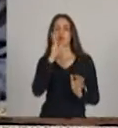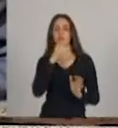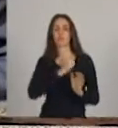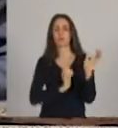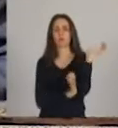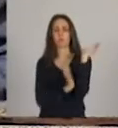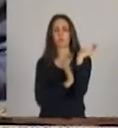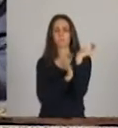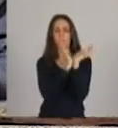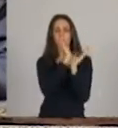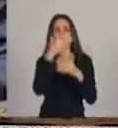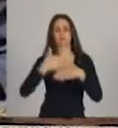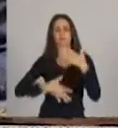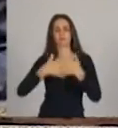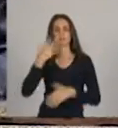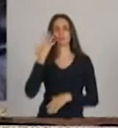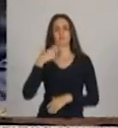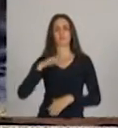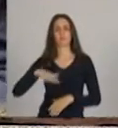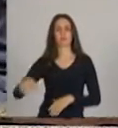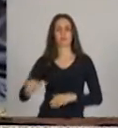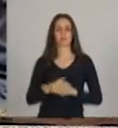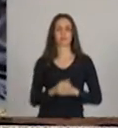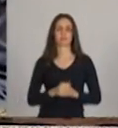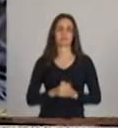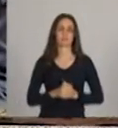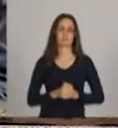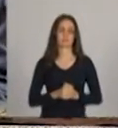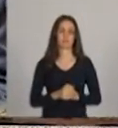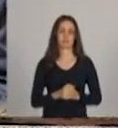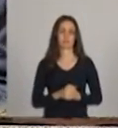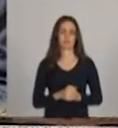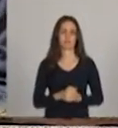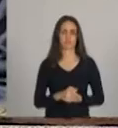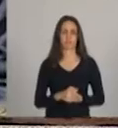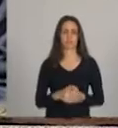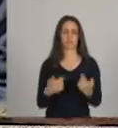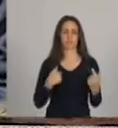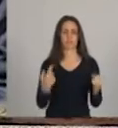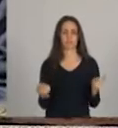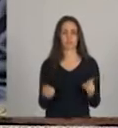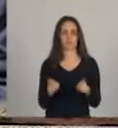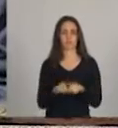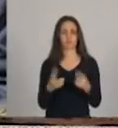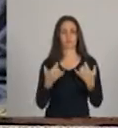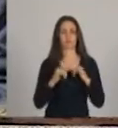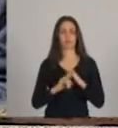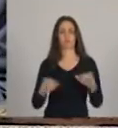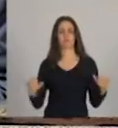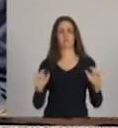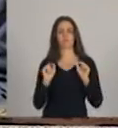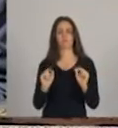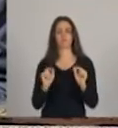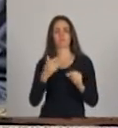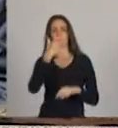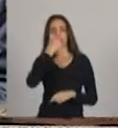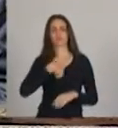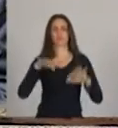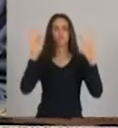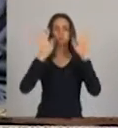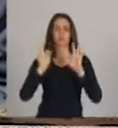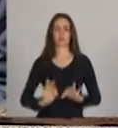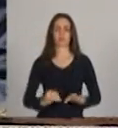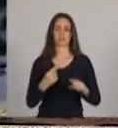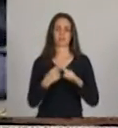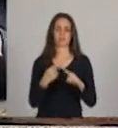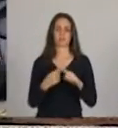acaba atrapalhando a criança. Muito bem, deputado Sérgio Majeski. Eu quero também registrar, estou muito feliz hoje